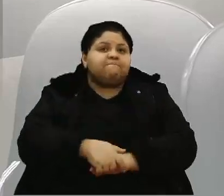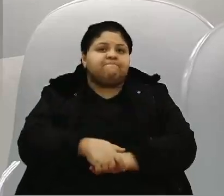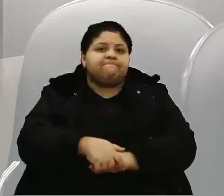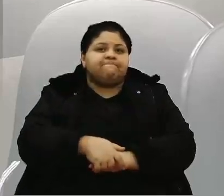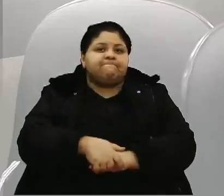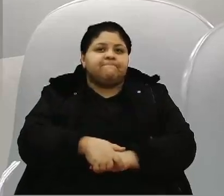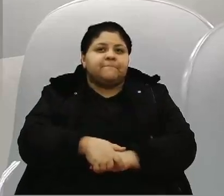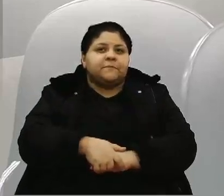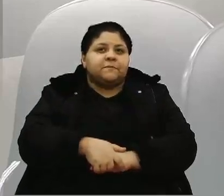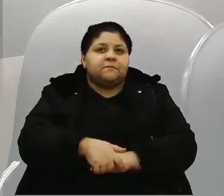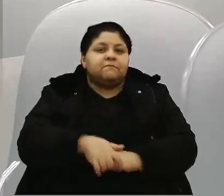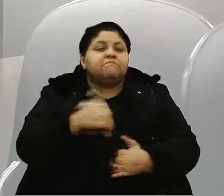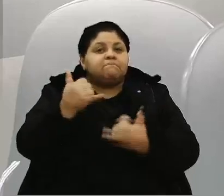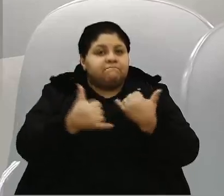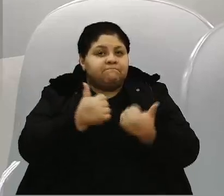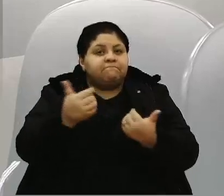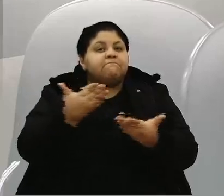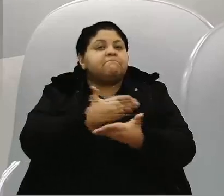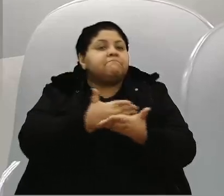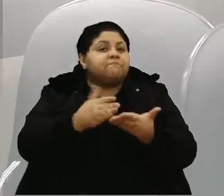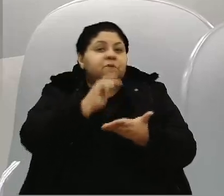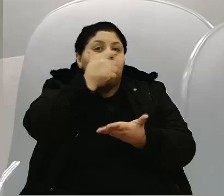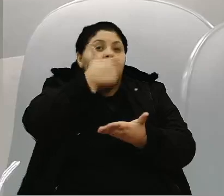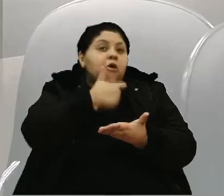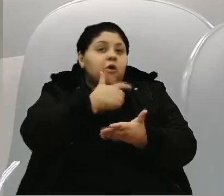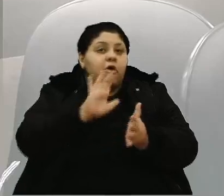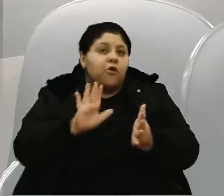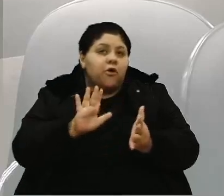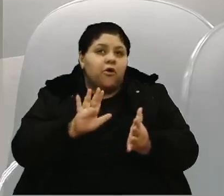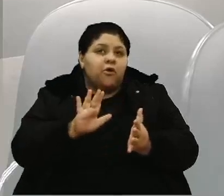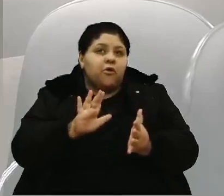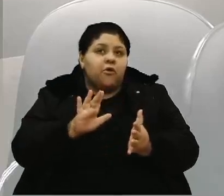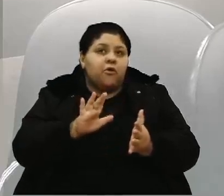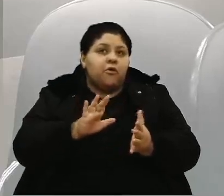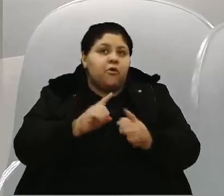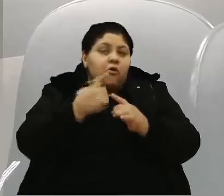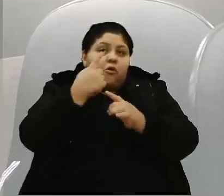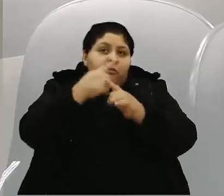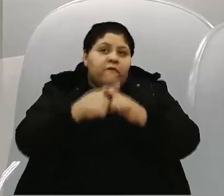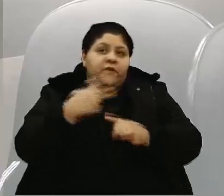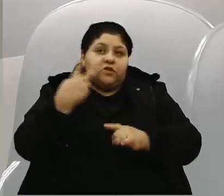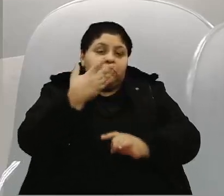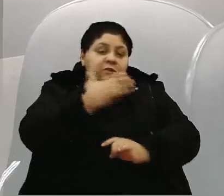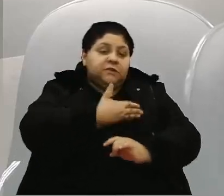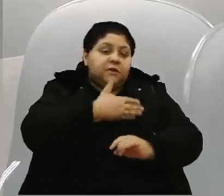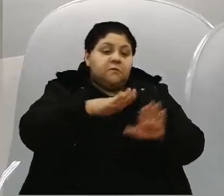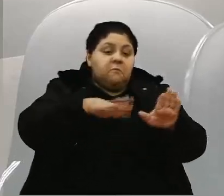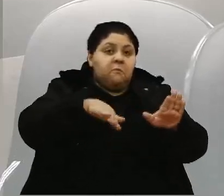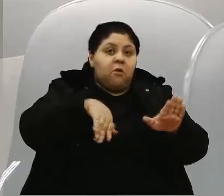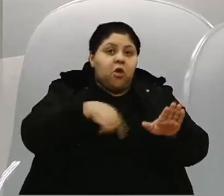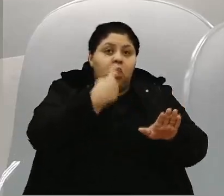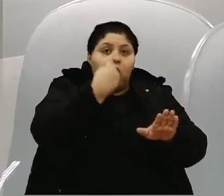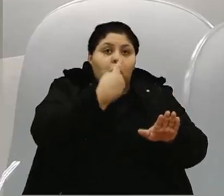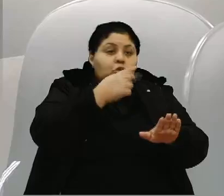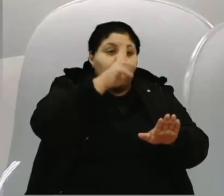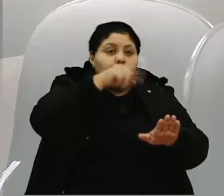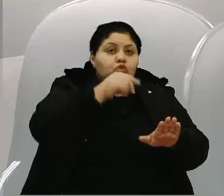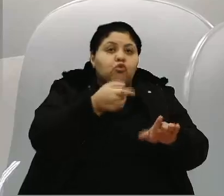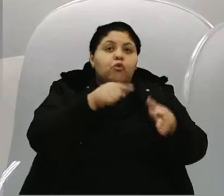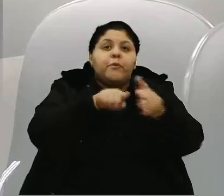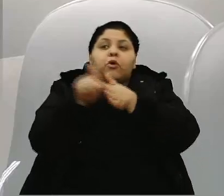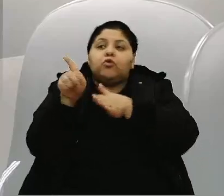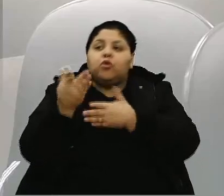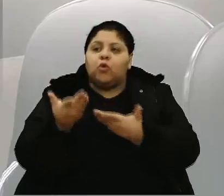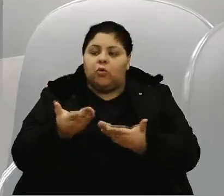de brincadeira, agora vou começar a achar, por exemplo, uma vez 2 amigos foram à praia. E um que nunca tinha ido perguntou para o